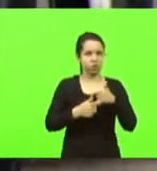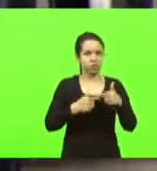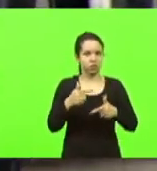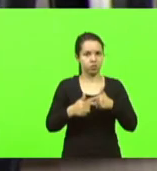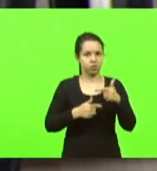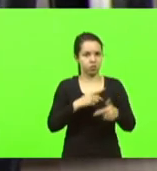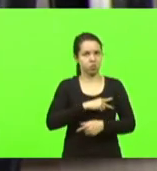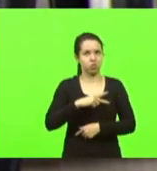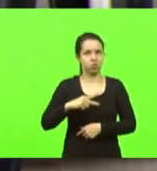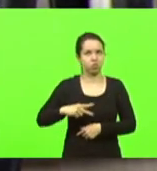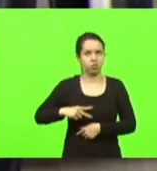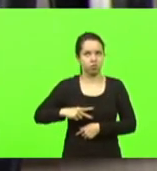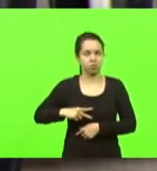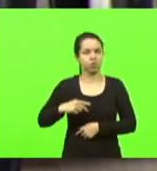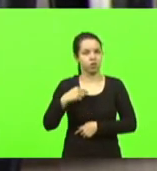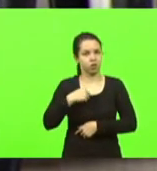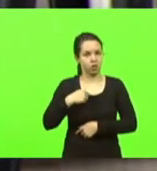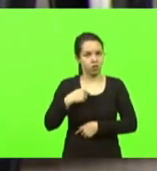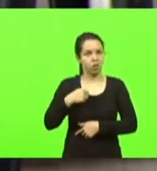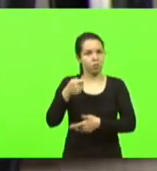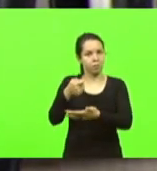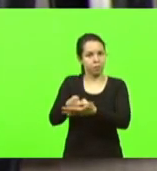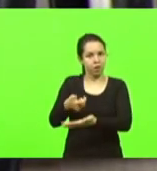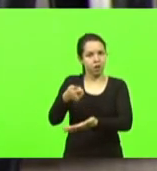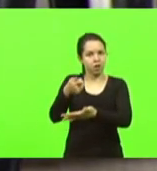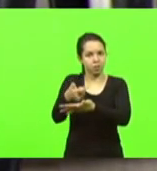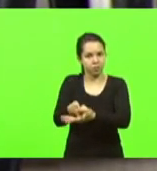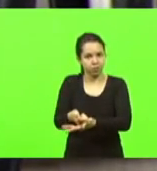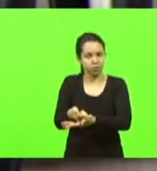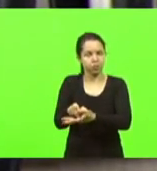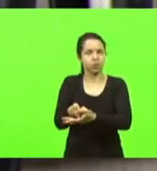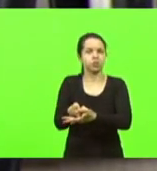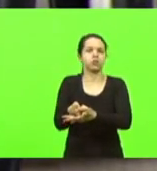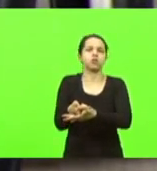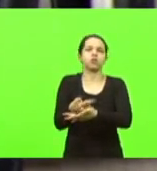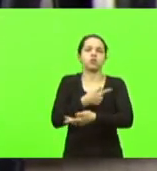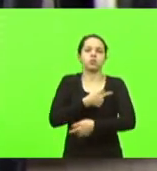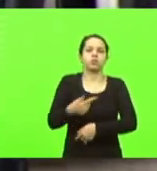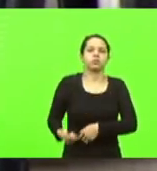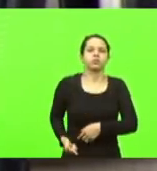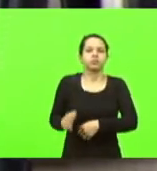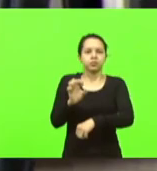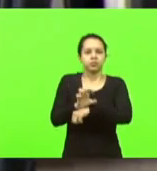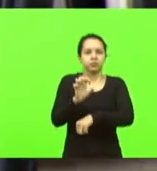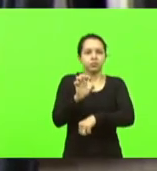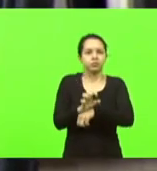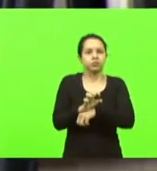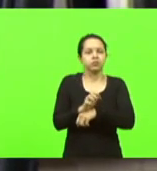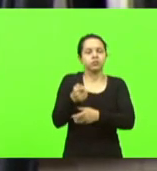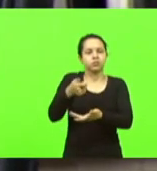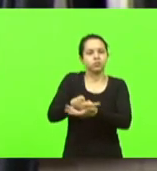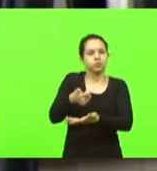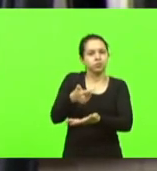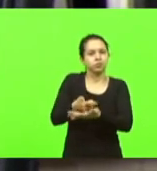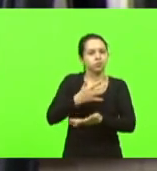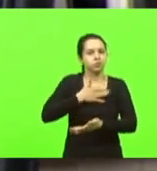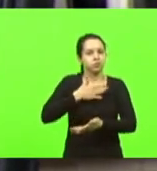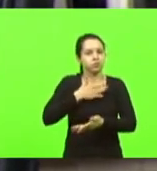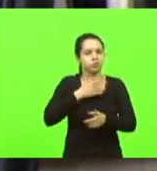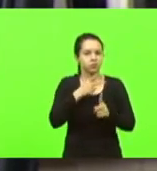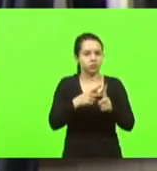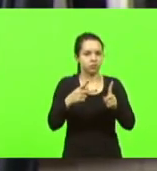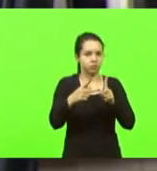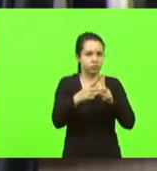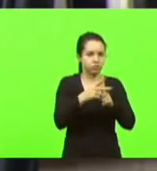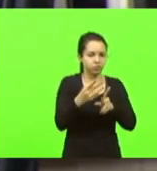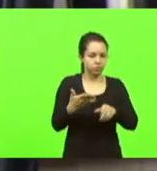eu estou contribuindo com o estado estou contribuindo com a minha previdência Ou seja eu